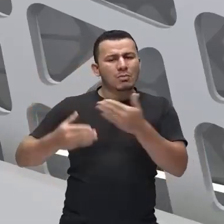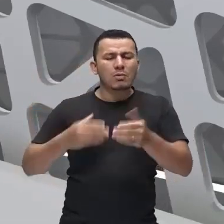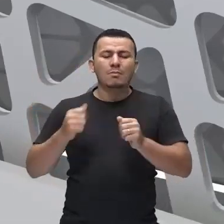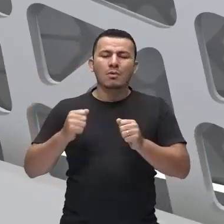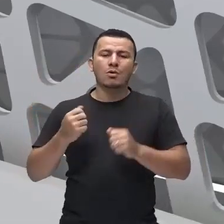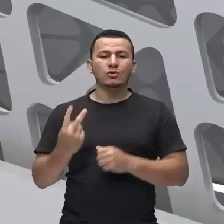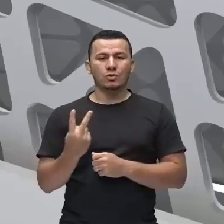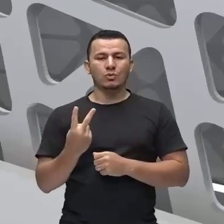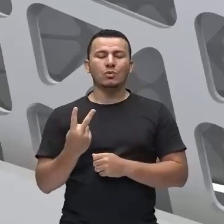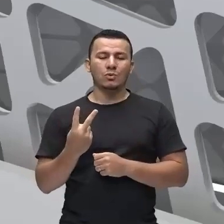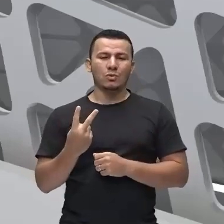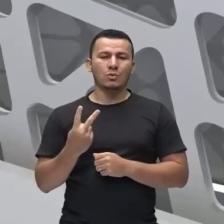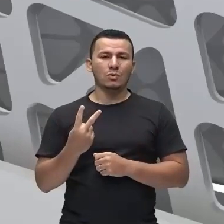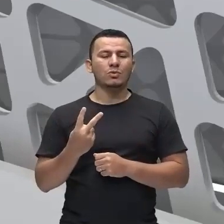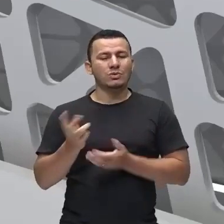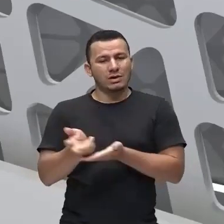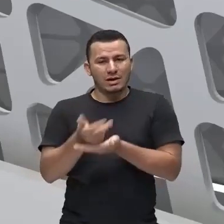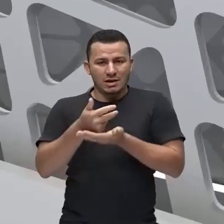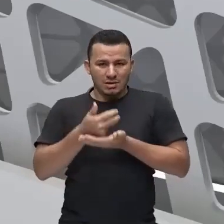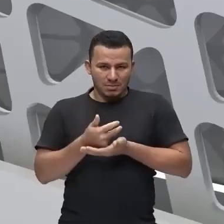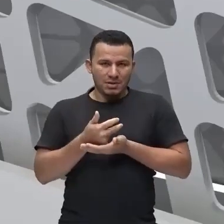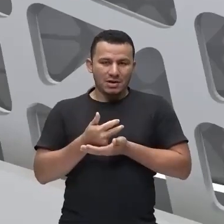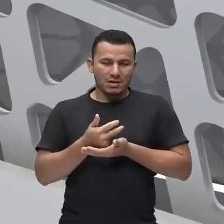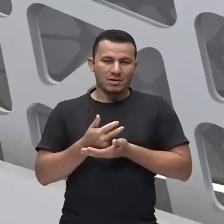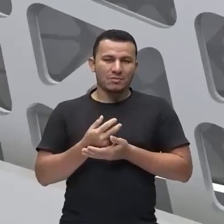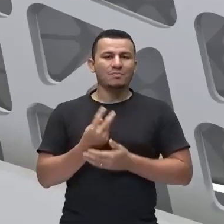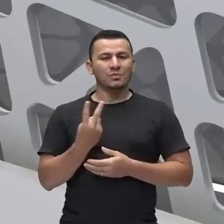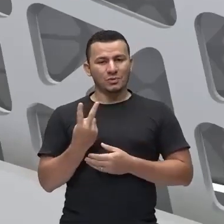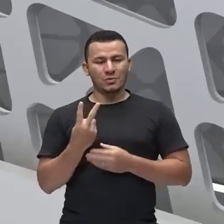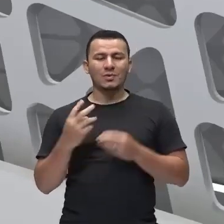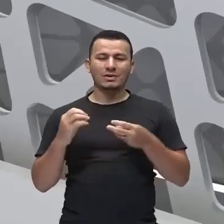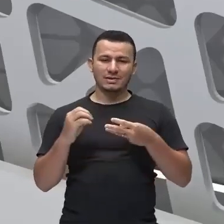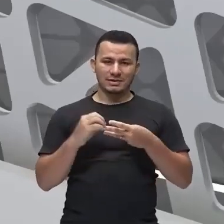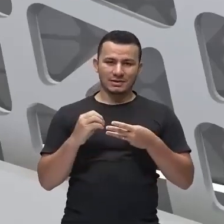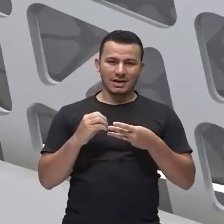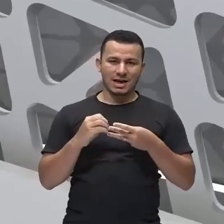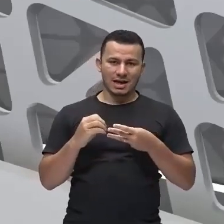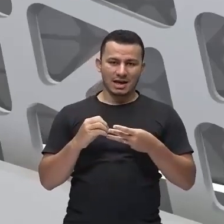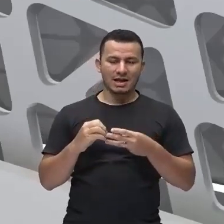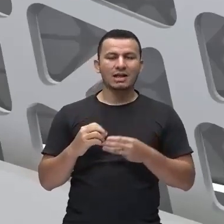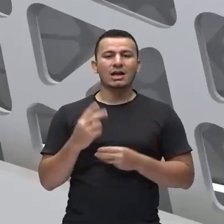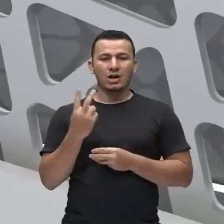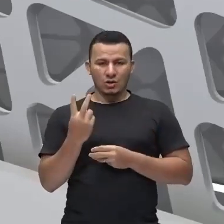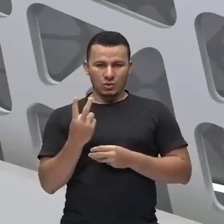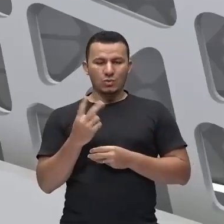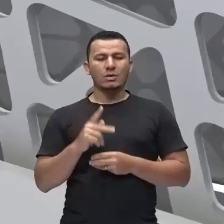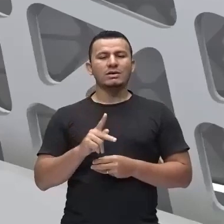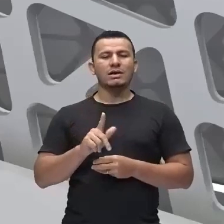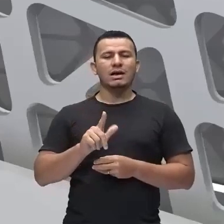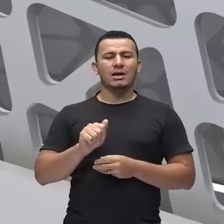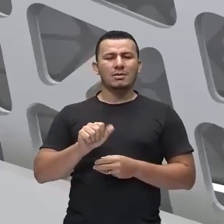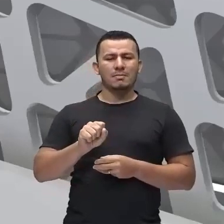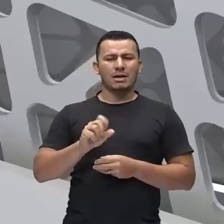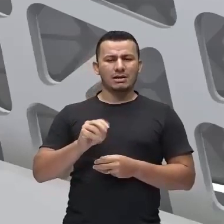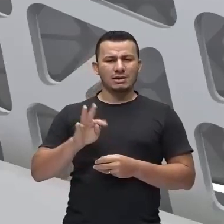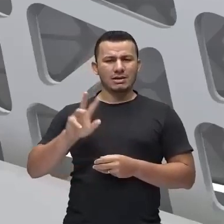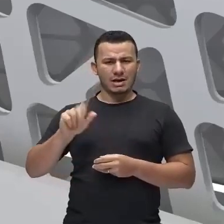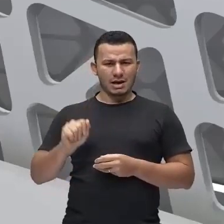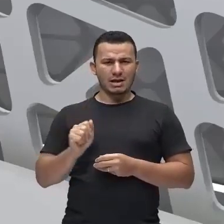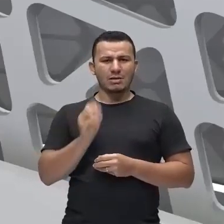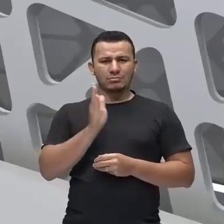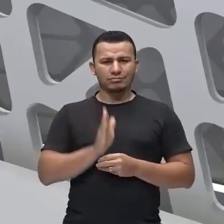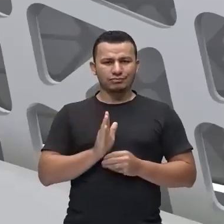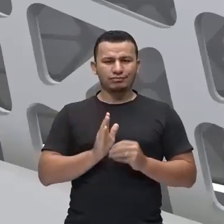dois embriões, de duas células ovo, vão ser de duas placentas diferentes, e aí vai dar origem a